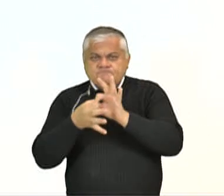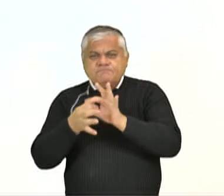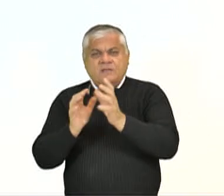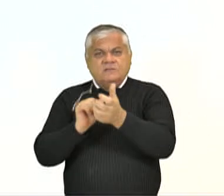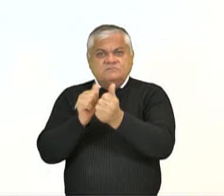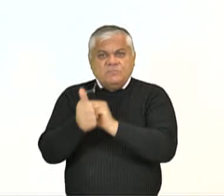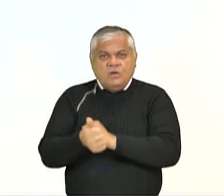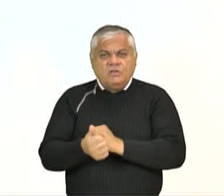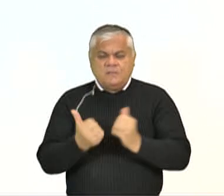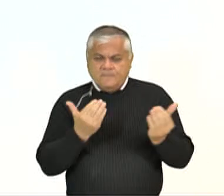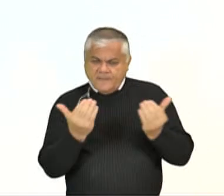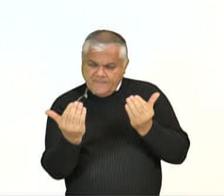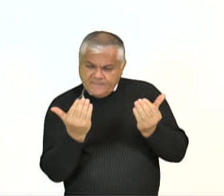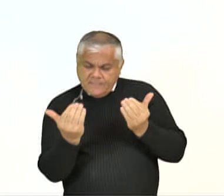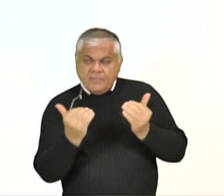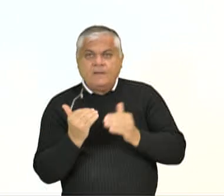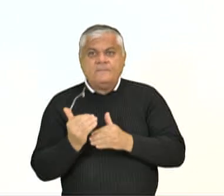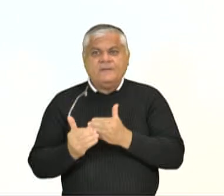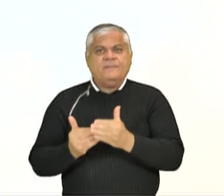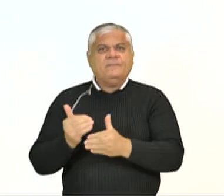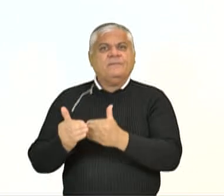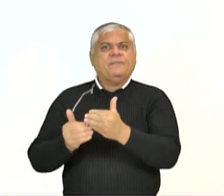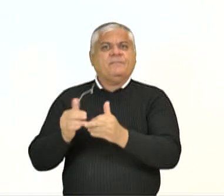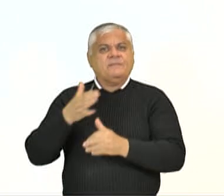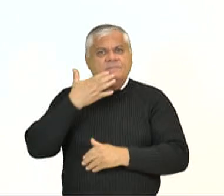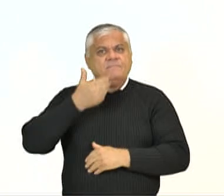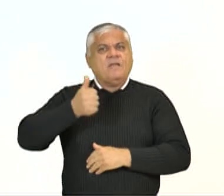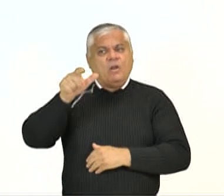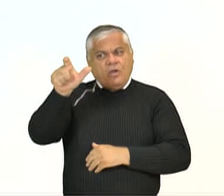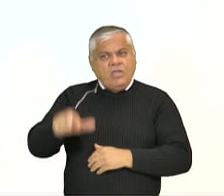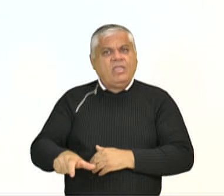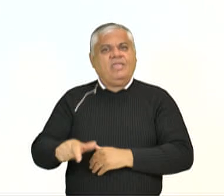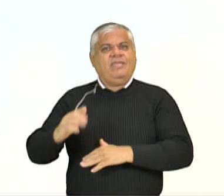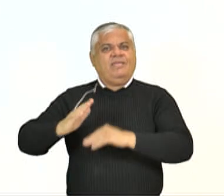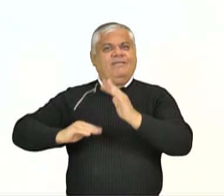desses resultados, eu tenha um desempenho cada vez melhor do meu atleta.